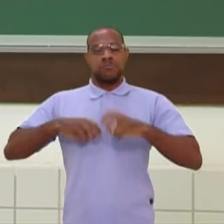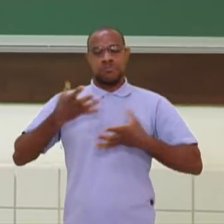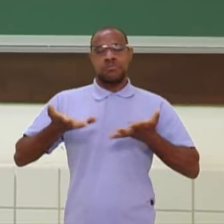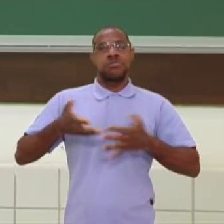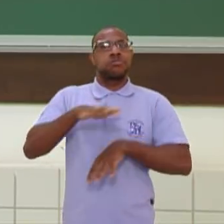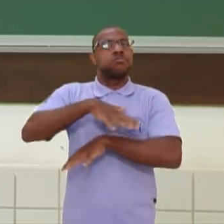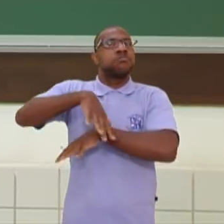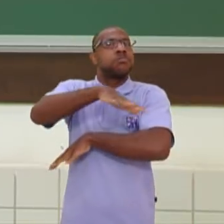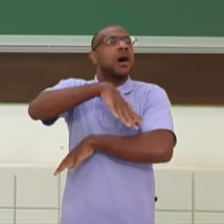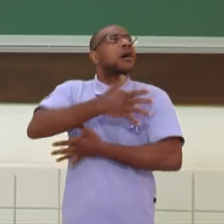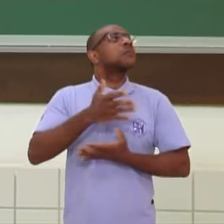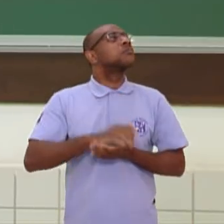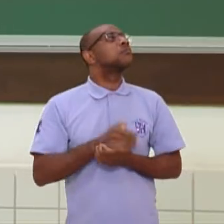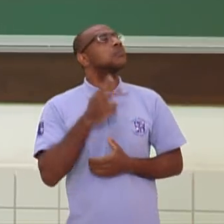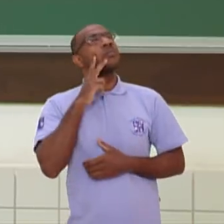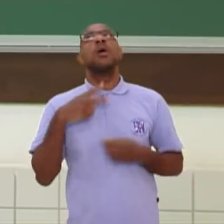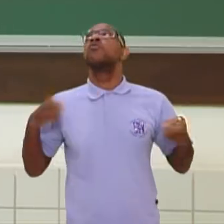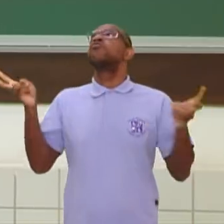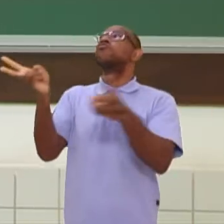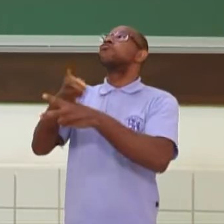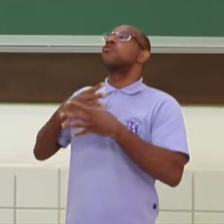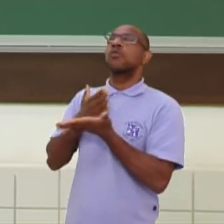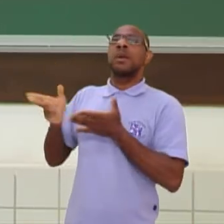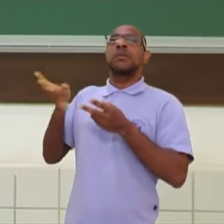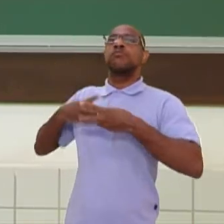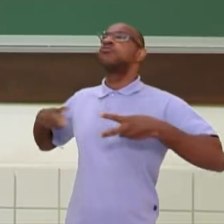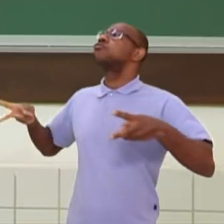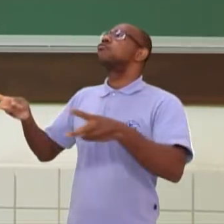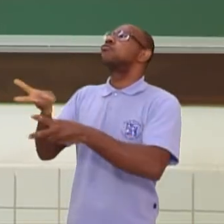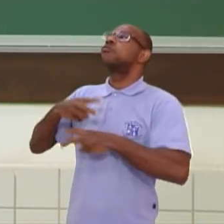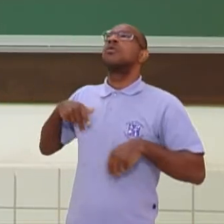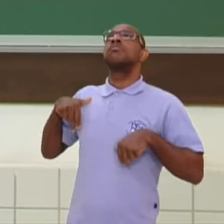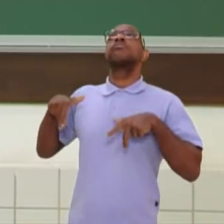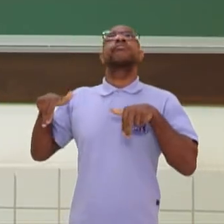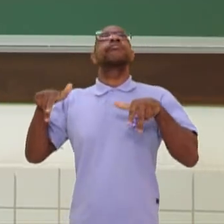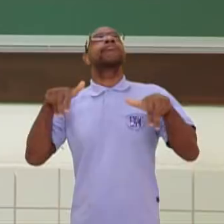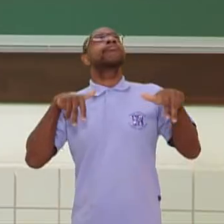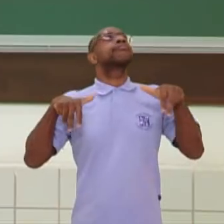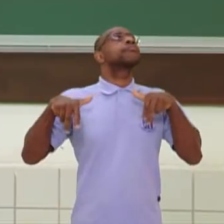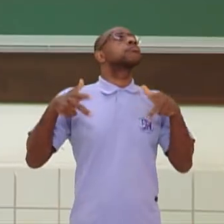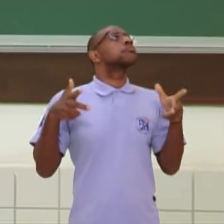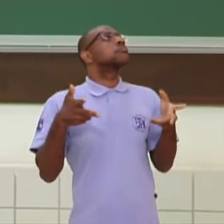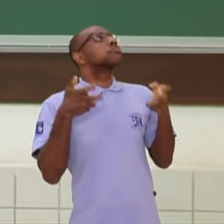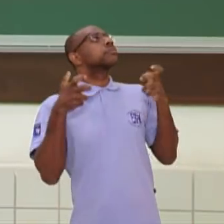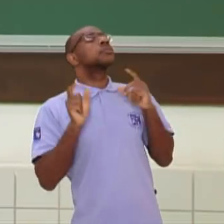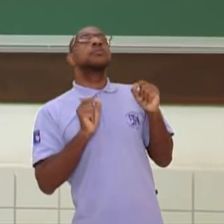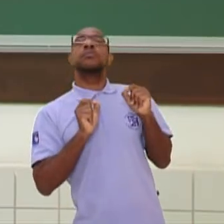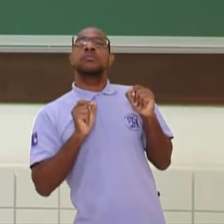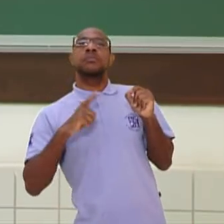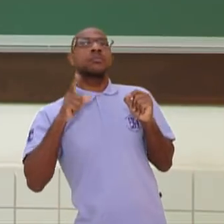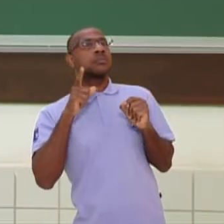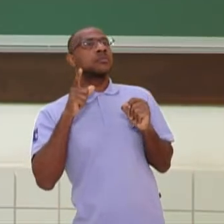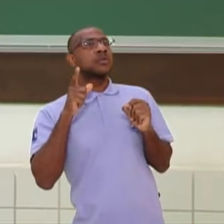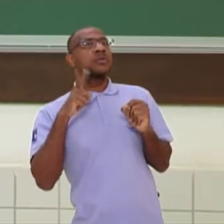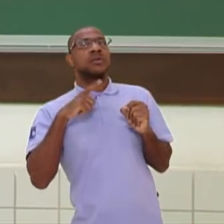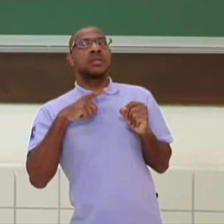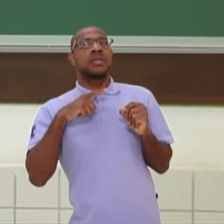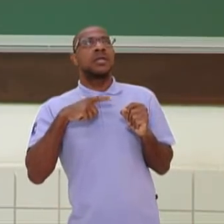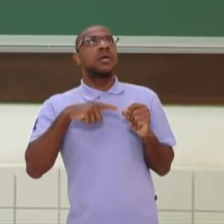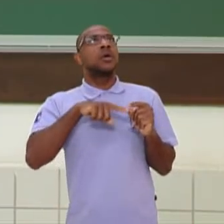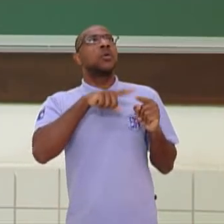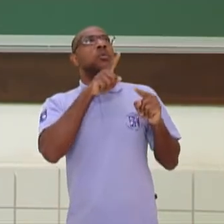lago. Começa a ventar. Você vai perceber, por exemplo, que essa estruturação vai ter algumas